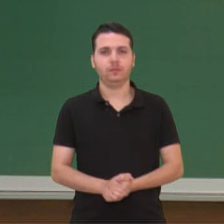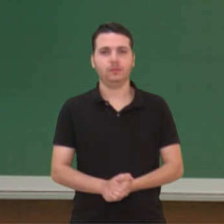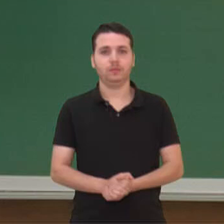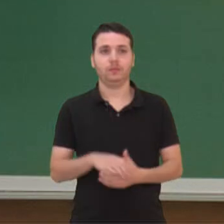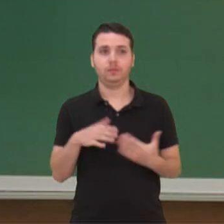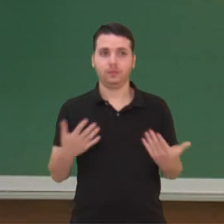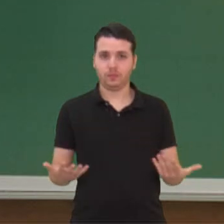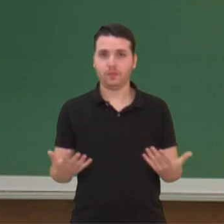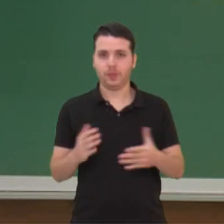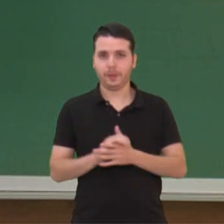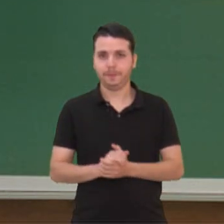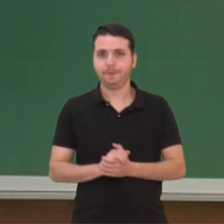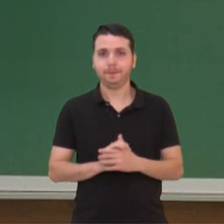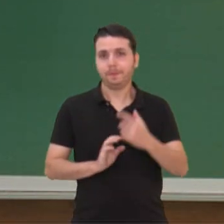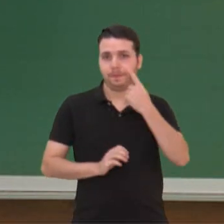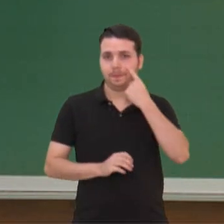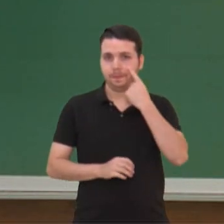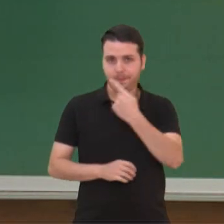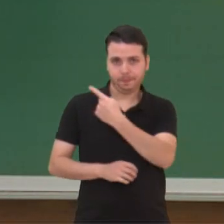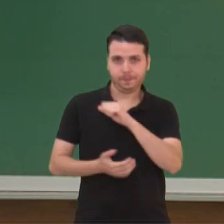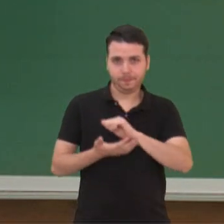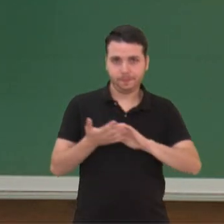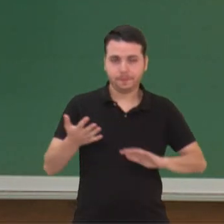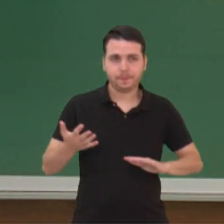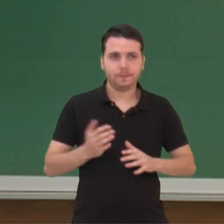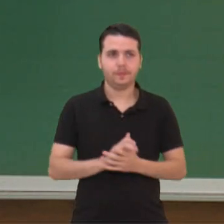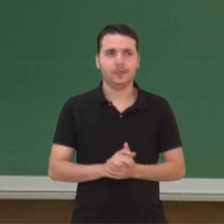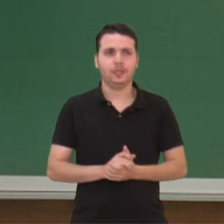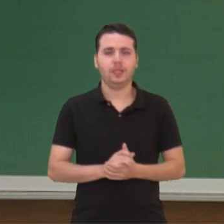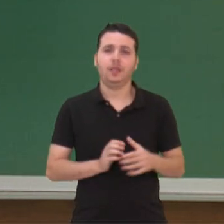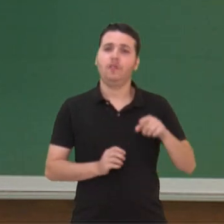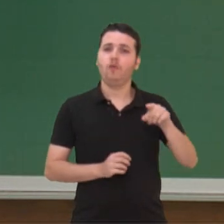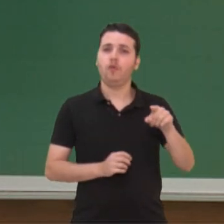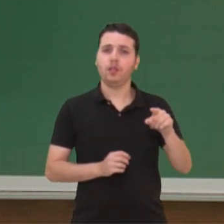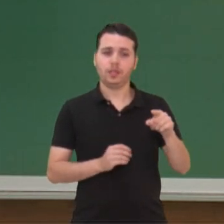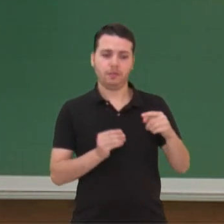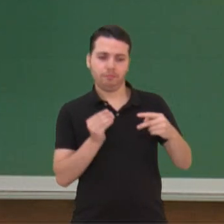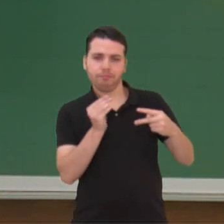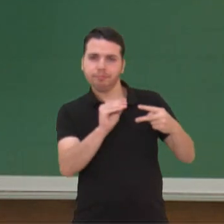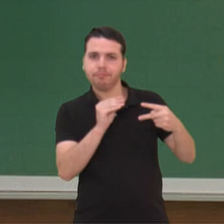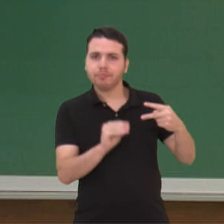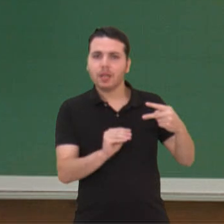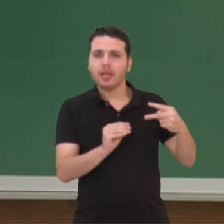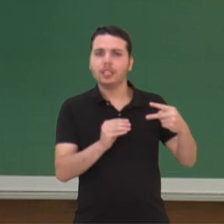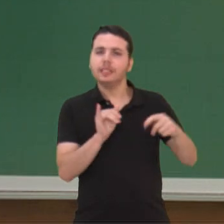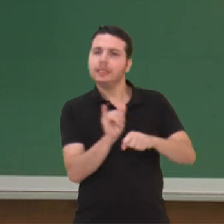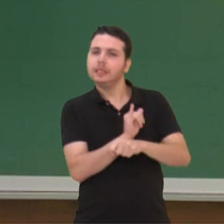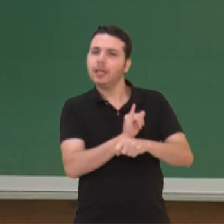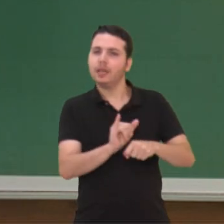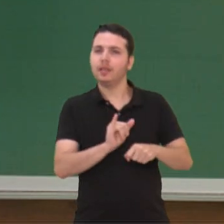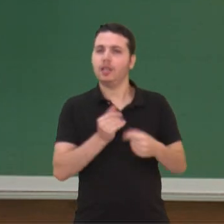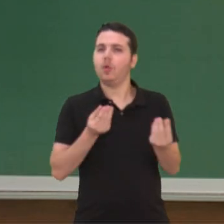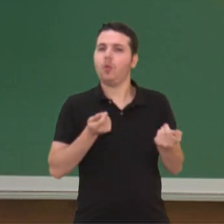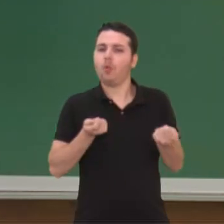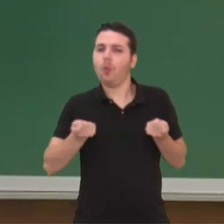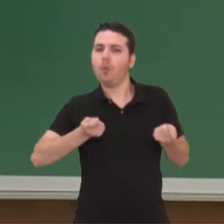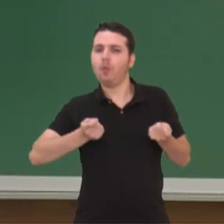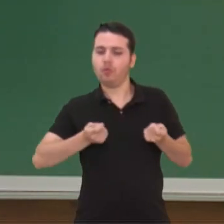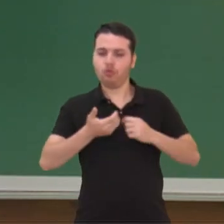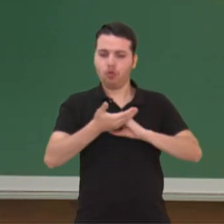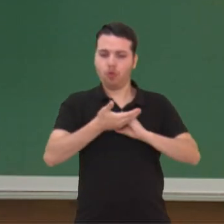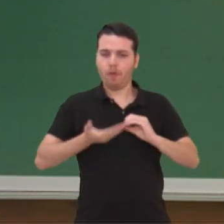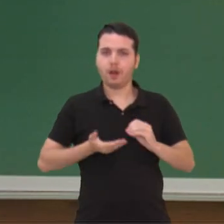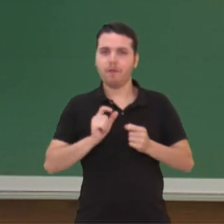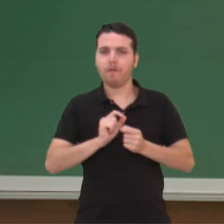Então, pessoal, vamos lá. A atividade era para você indicar 2 exemplos de medidas possíveis de serem tomadas por